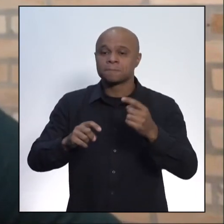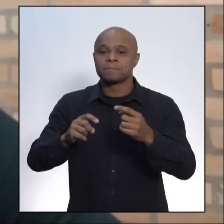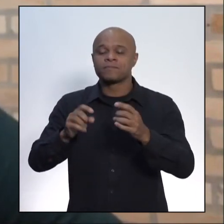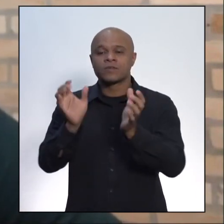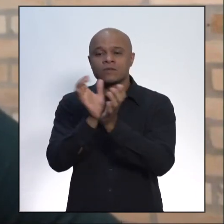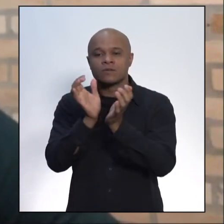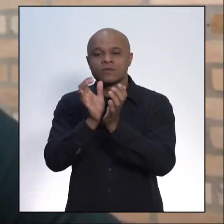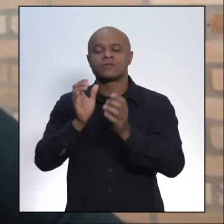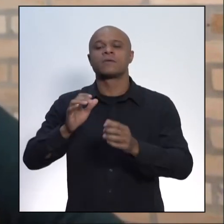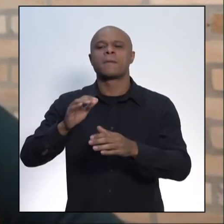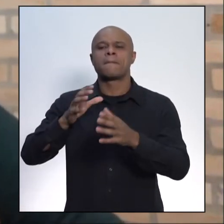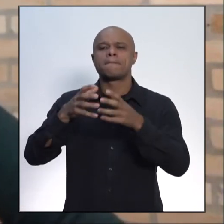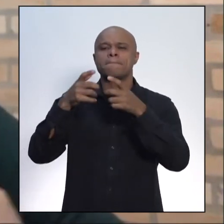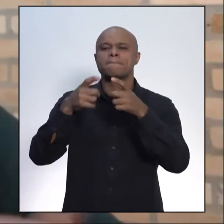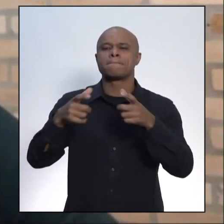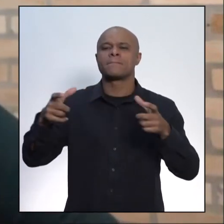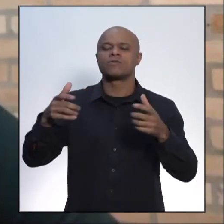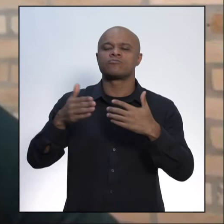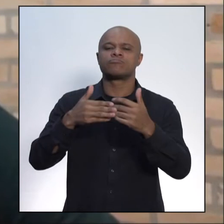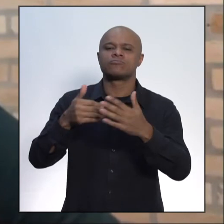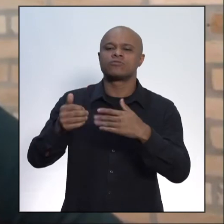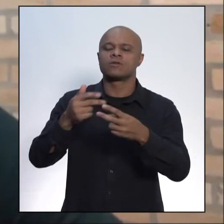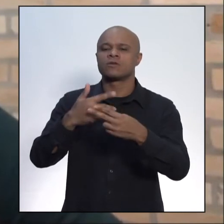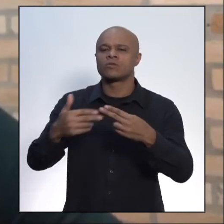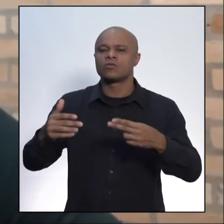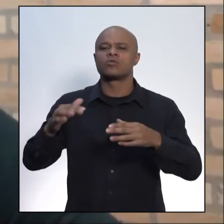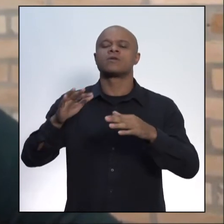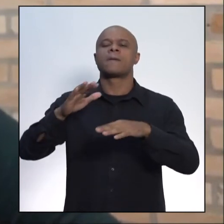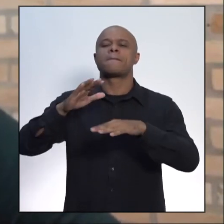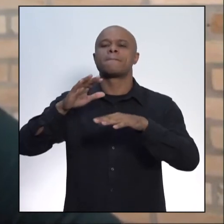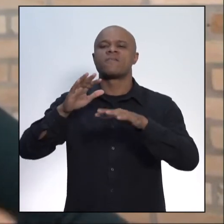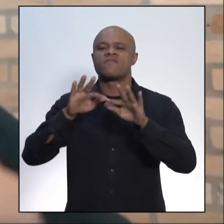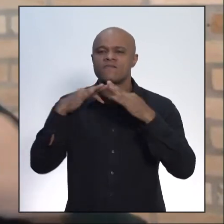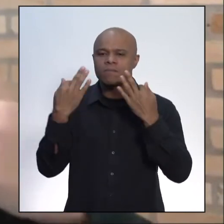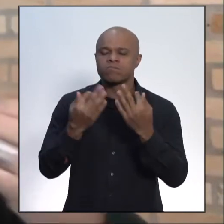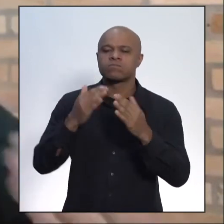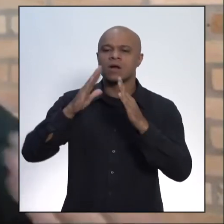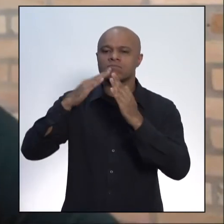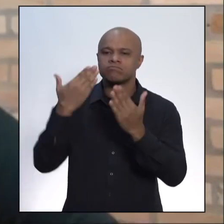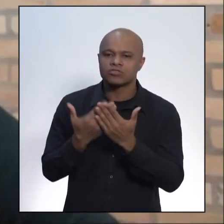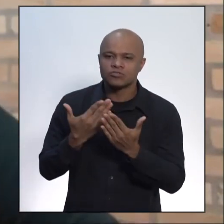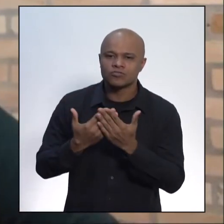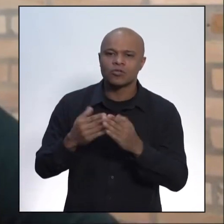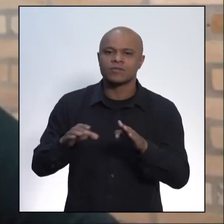muito maior do que a minha família, a minha escola,